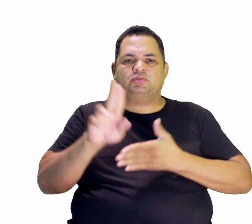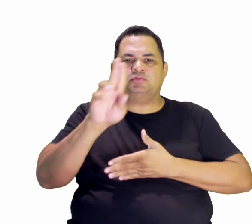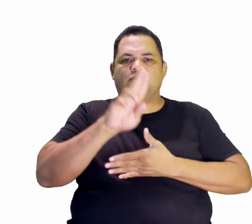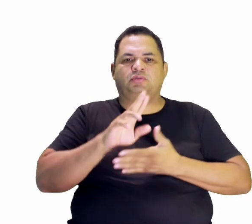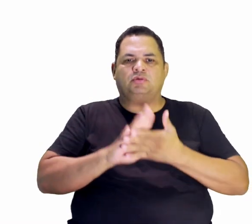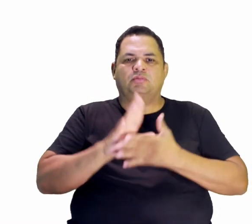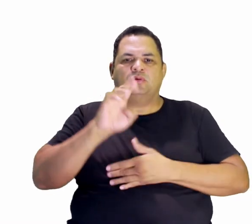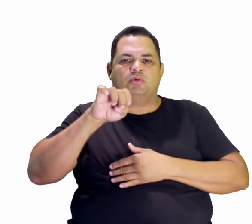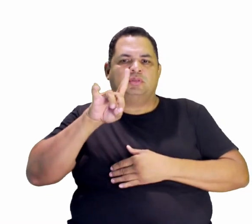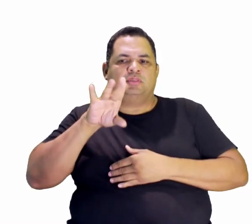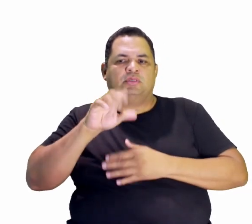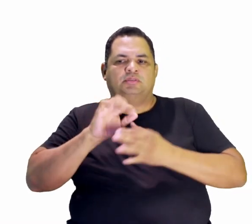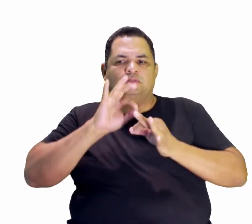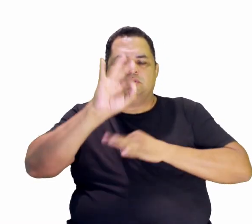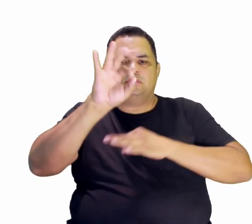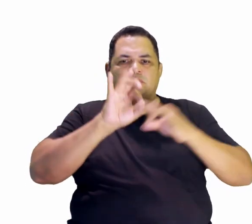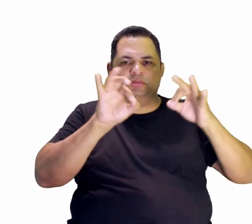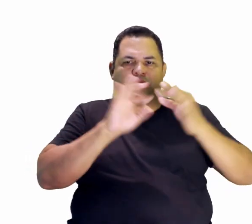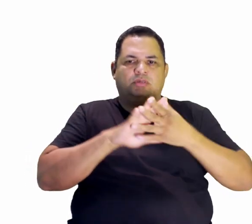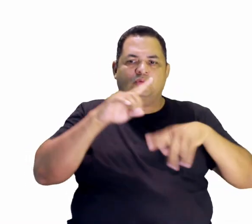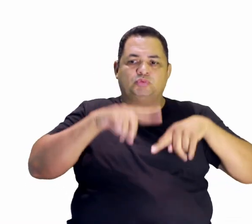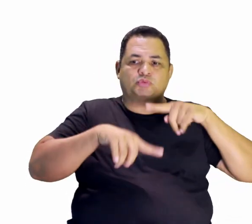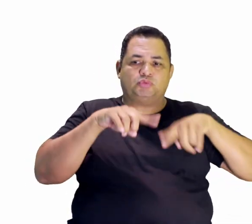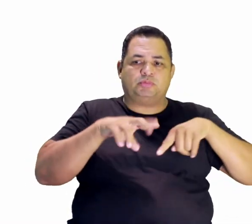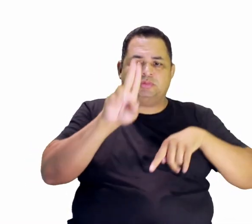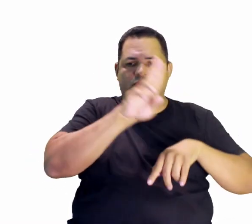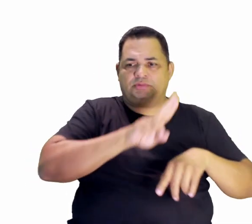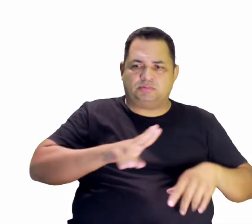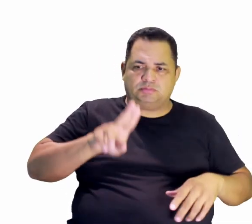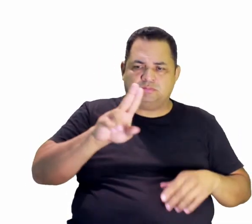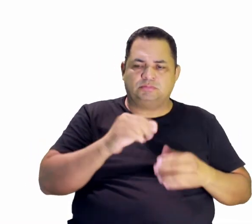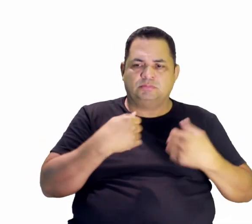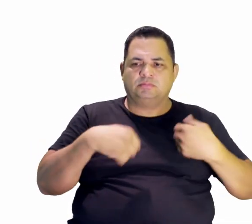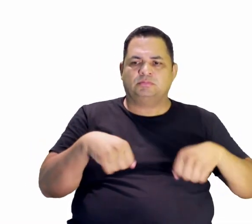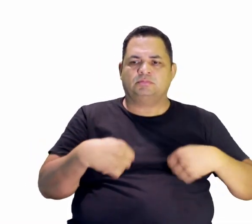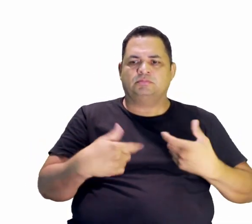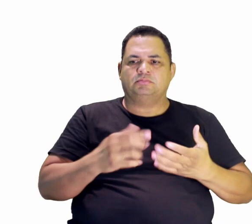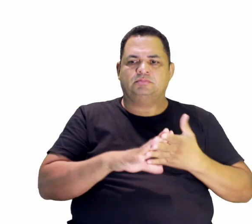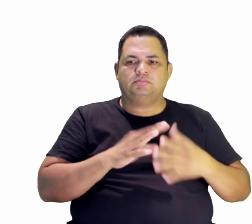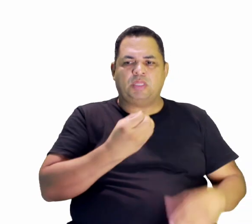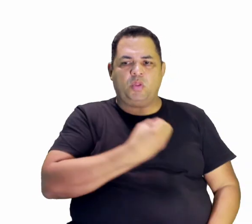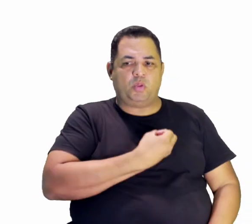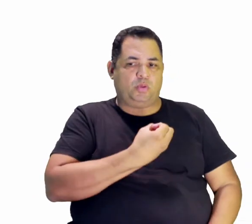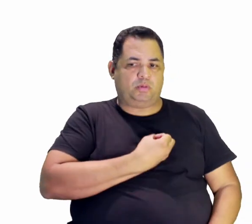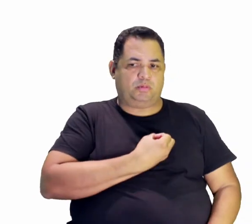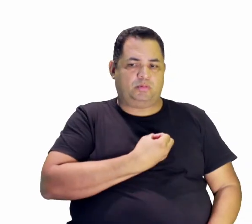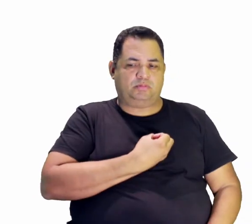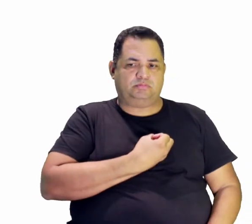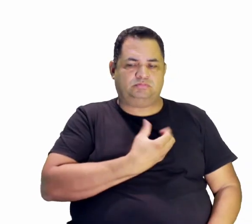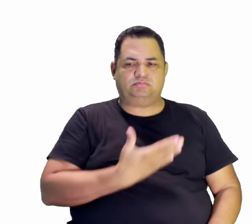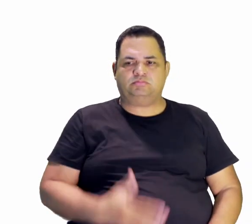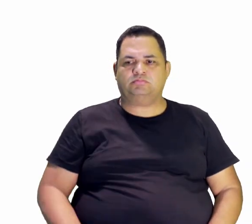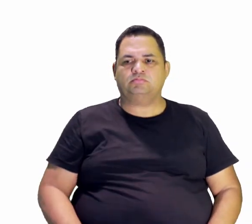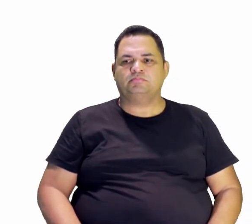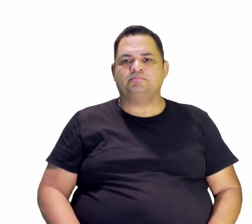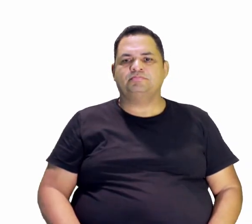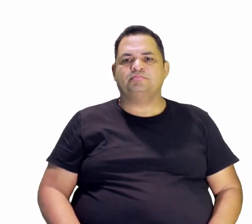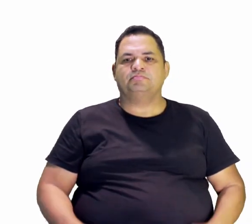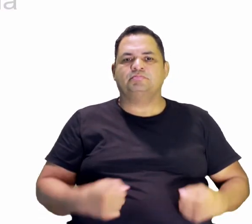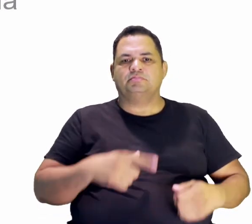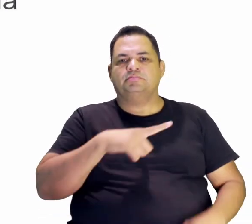medida. O dinamômetro é um aparelho, mas ele tem que ter lá um valor, uma unidade, para me